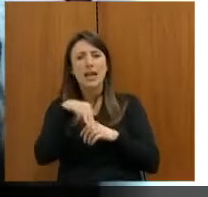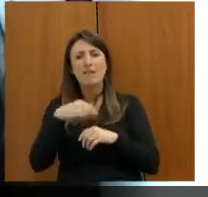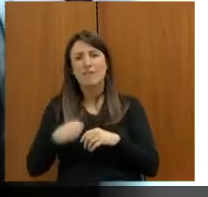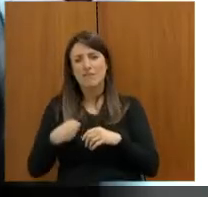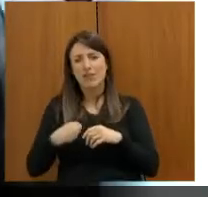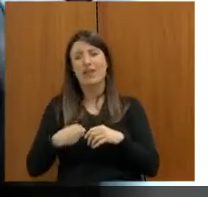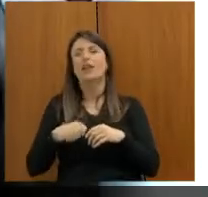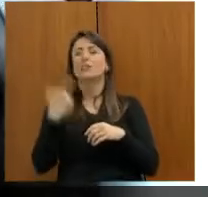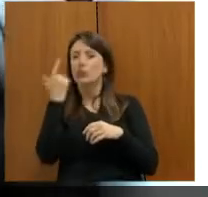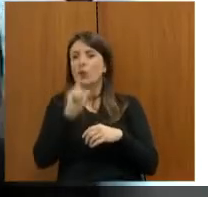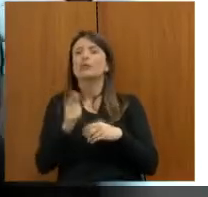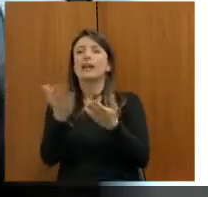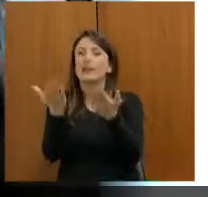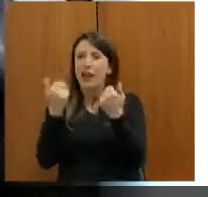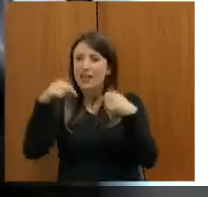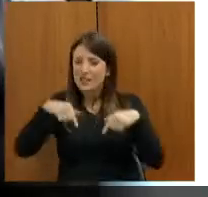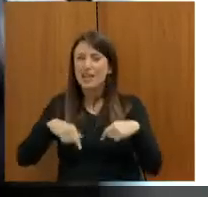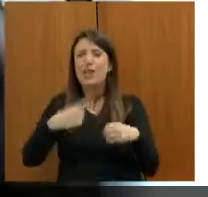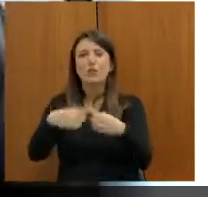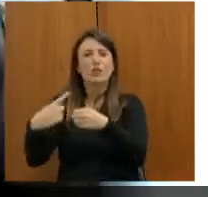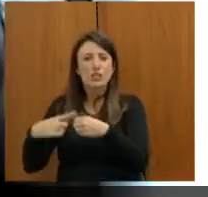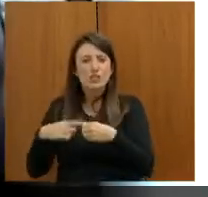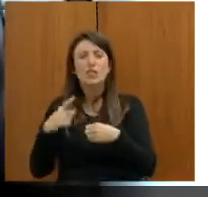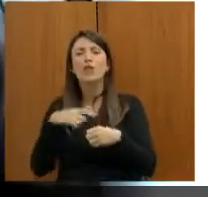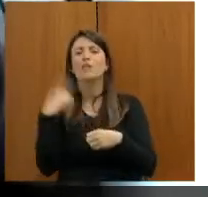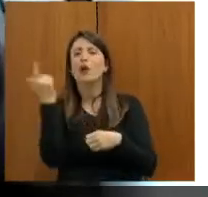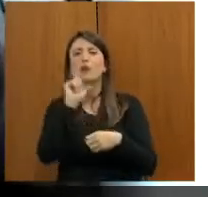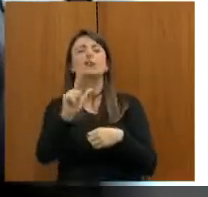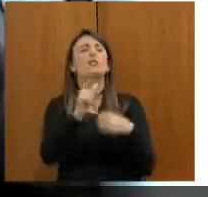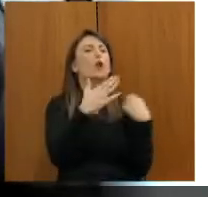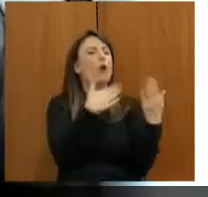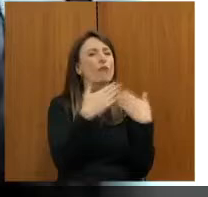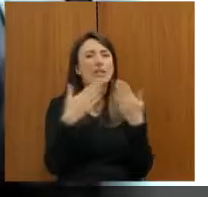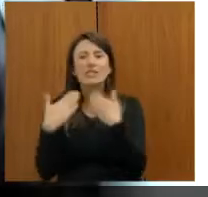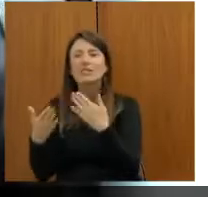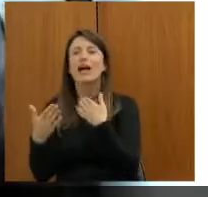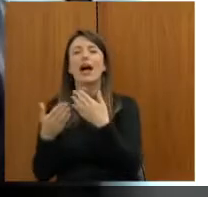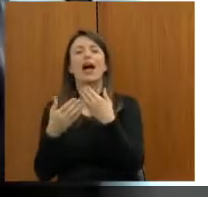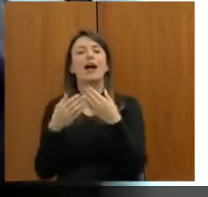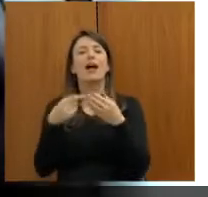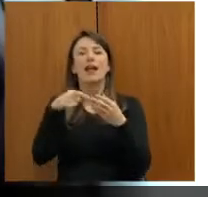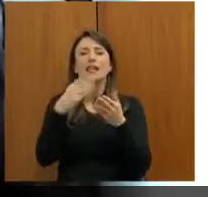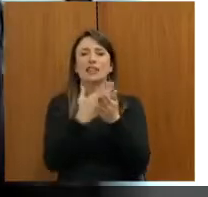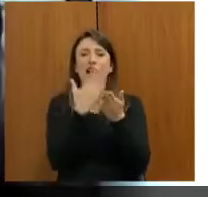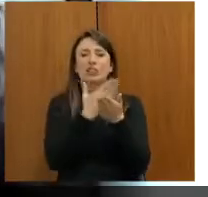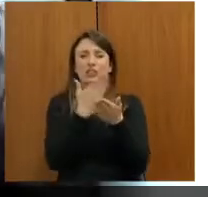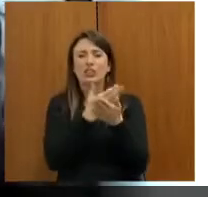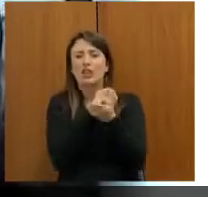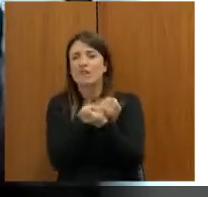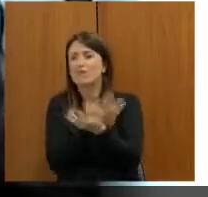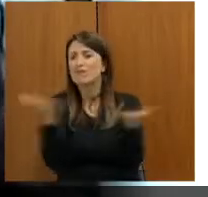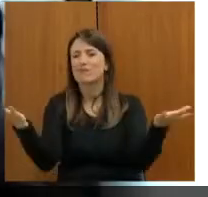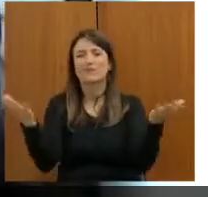mim trazer para o nosso município e conversar com as pessoas para que ela também conseguir chegar a cada vez mais pessoas mais nas periferias